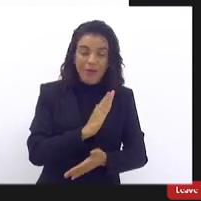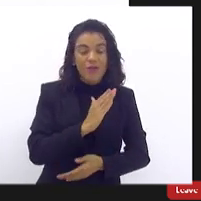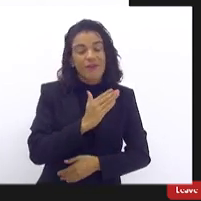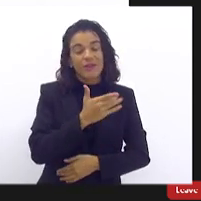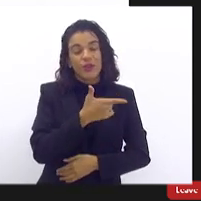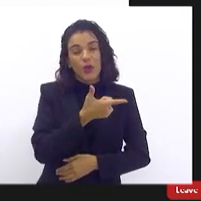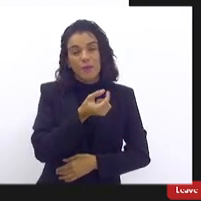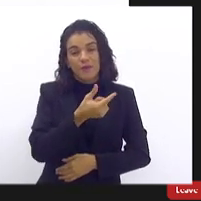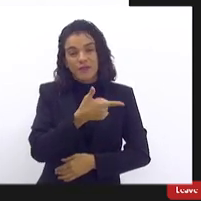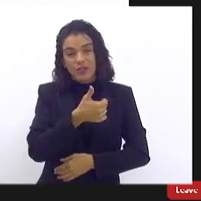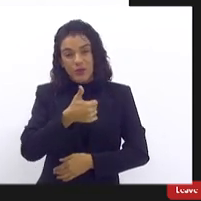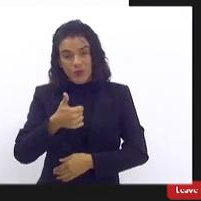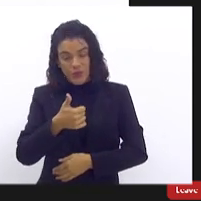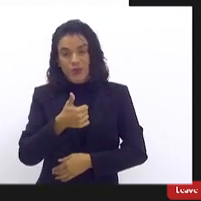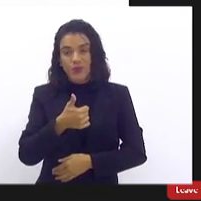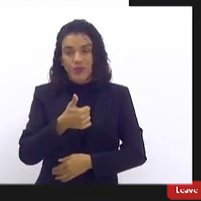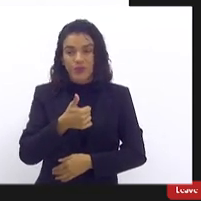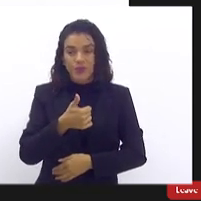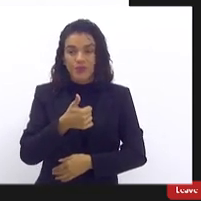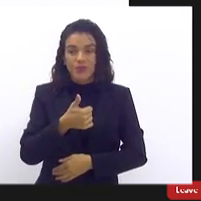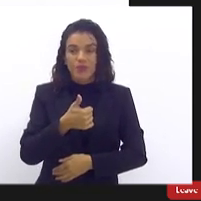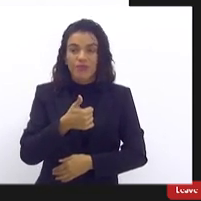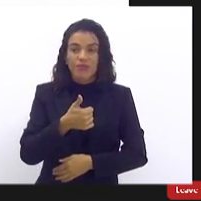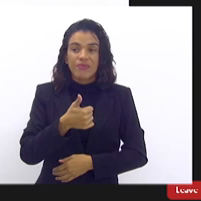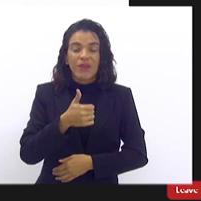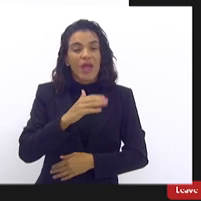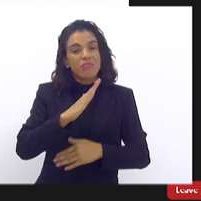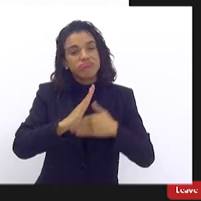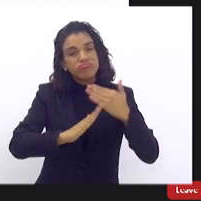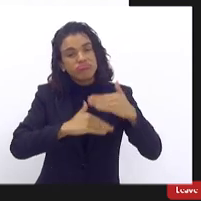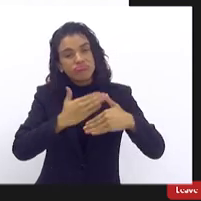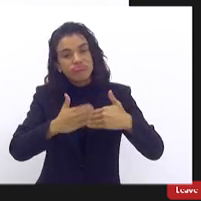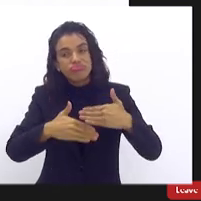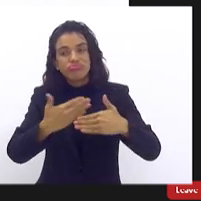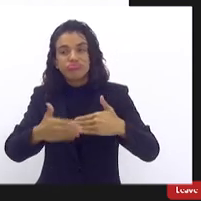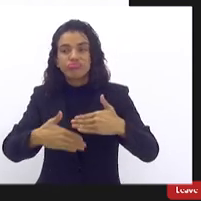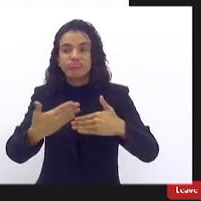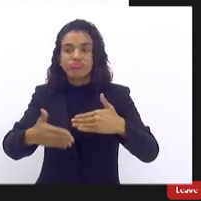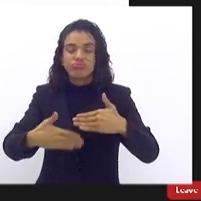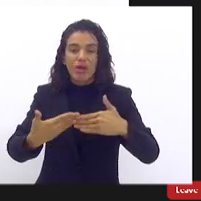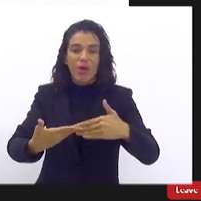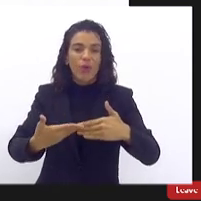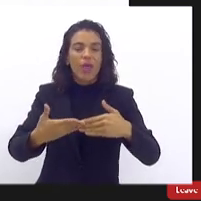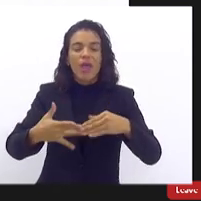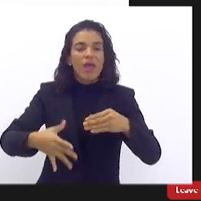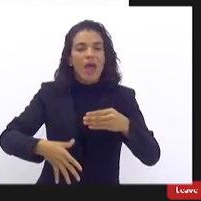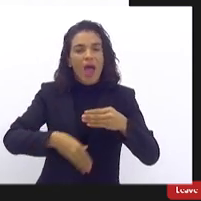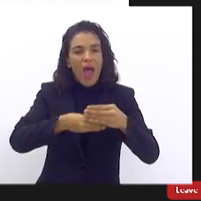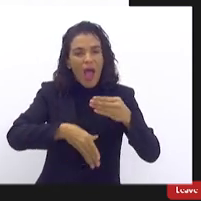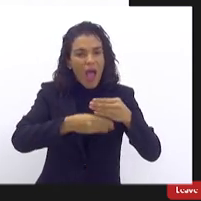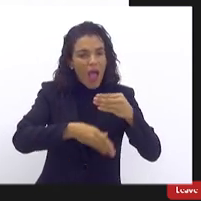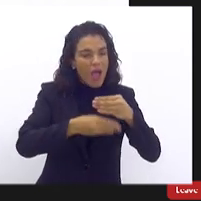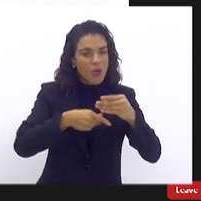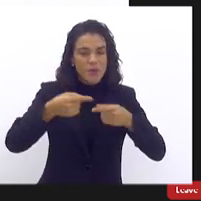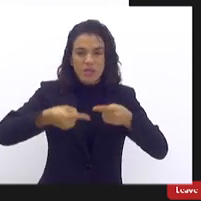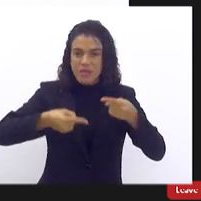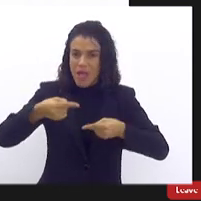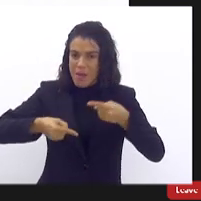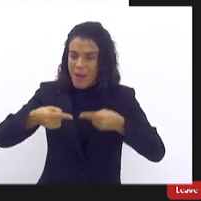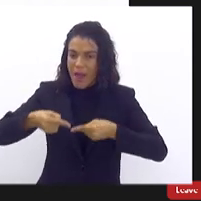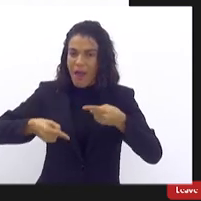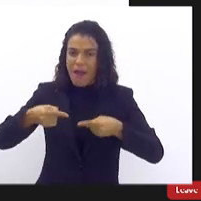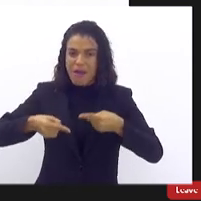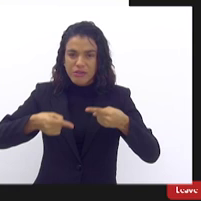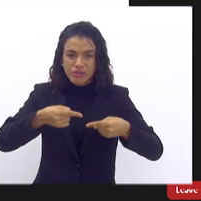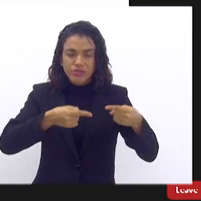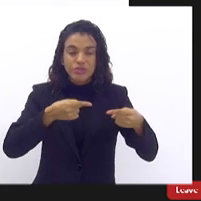2021, e que já vem 10 anos depois com um grande acúmulo de debates no Brasil mesmo,